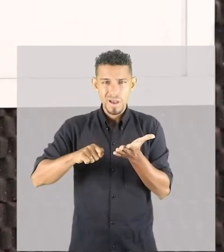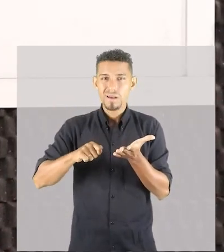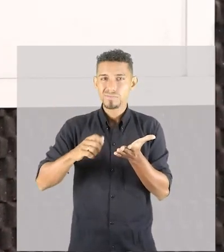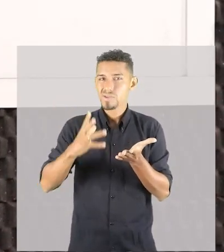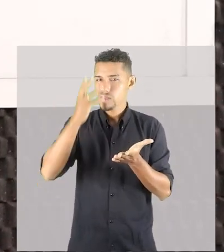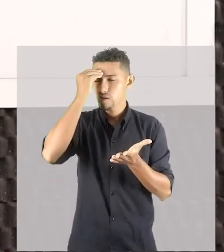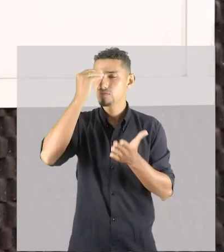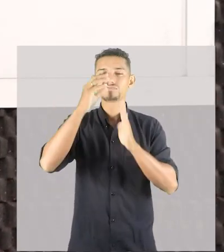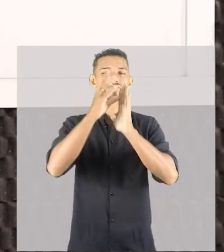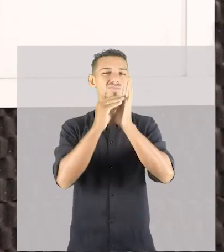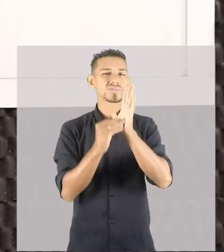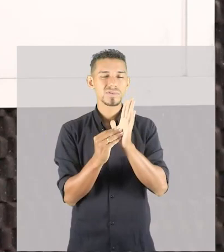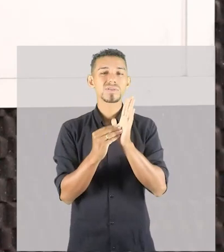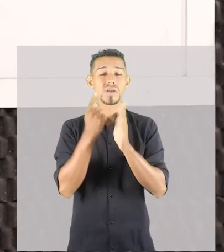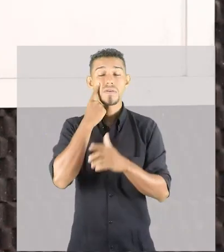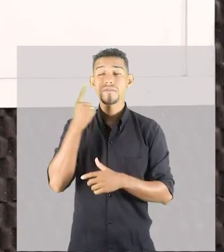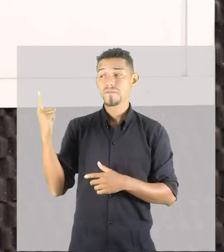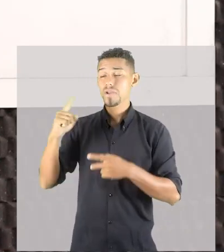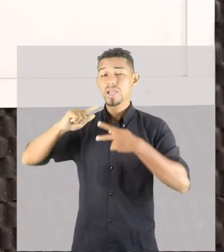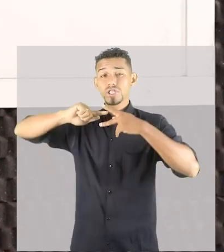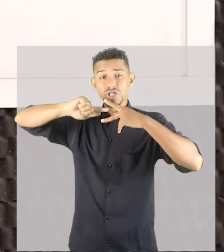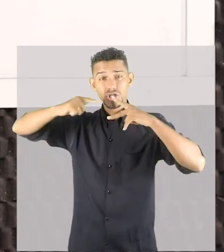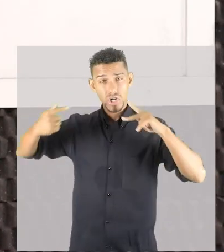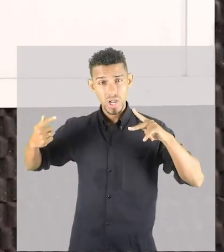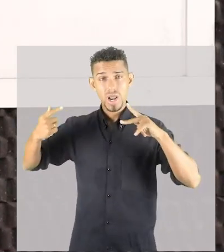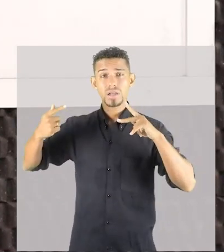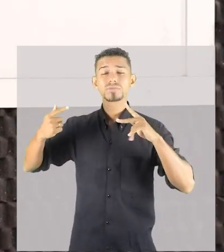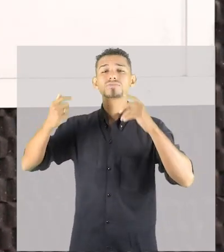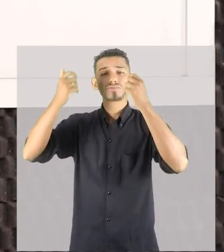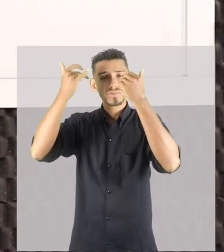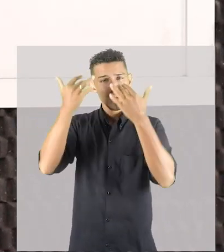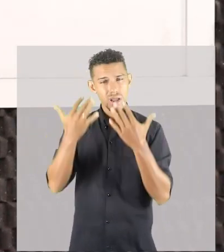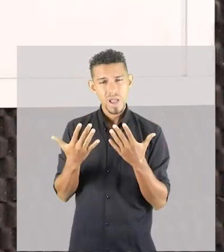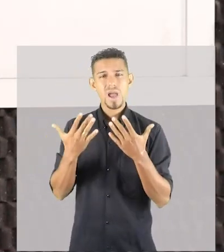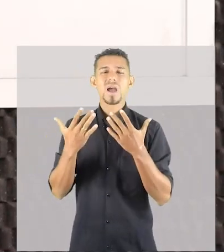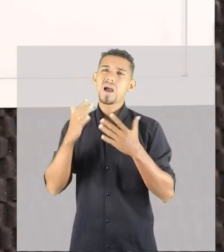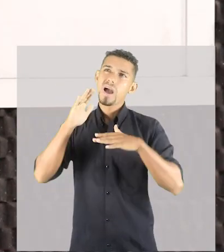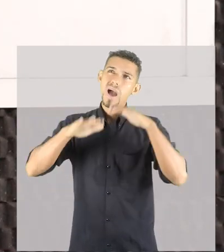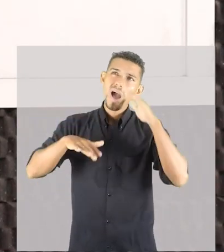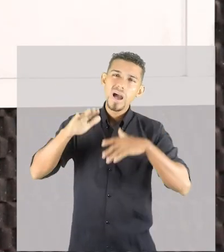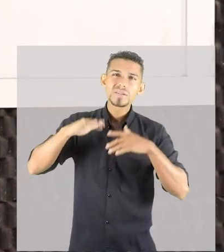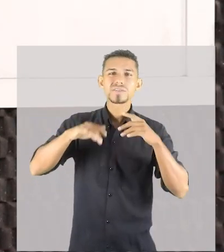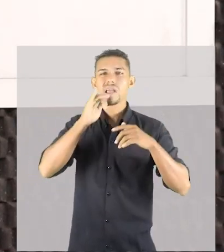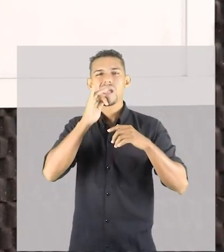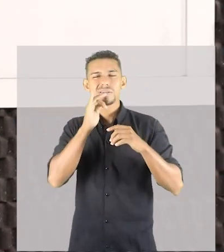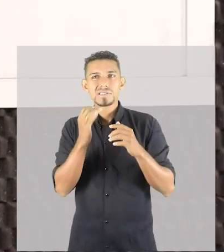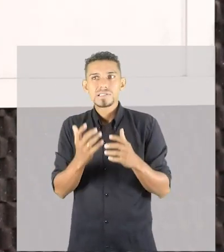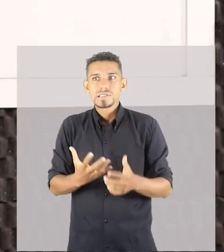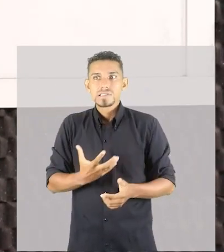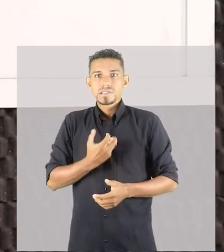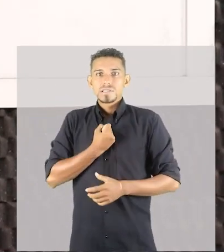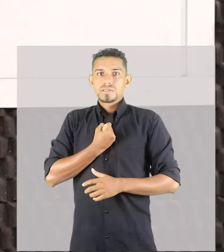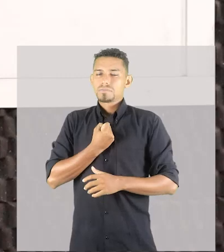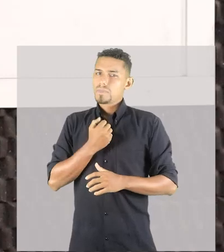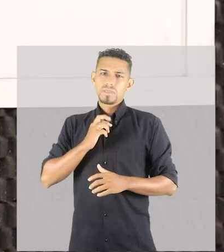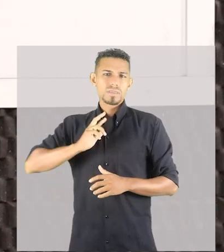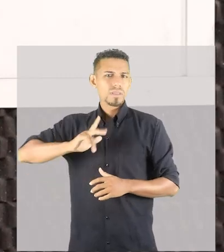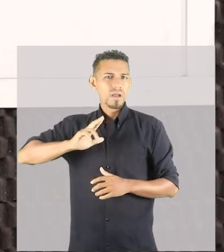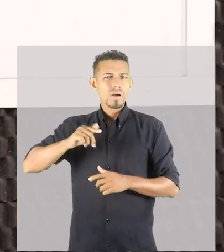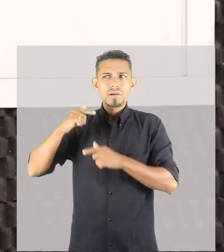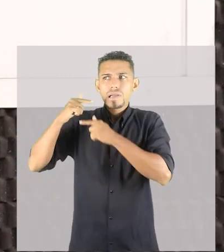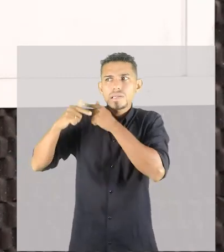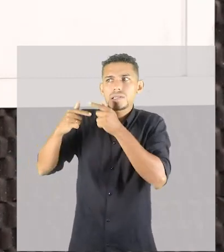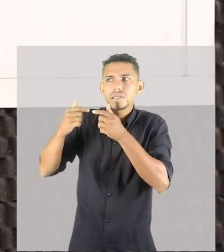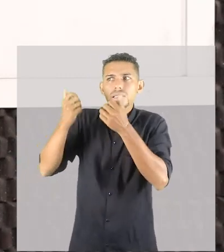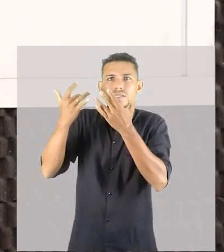de um conteúdo que é o conteúdo de genética, que geralmente aí assusta um pouquinho os alunos, mas você vai ver que não tem, por